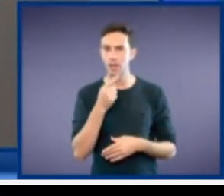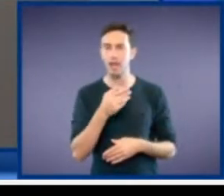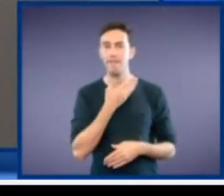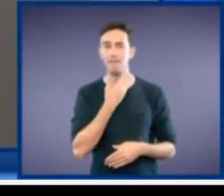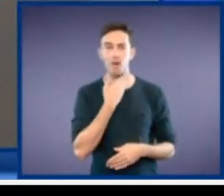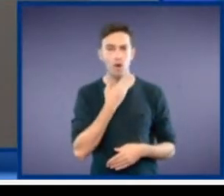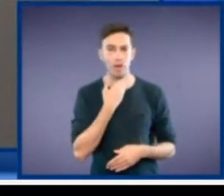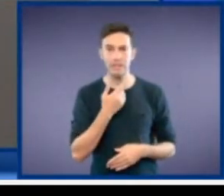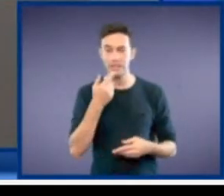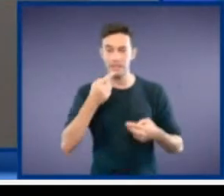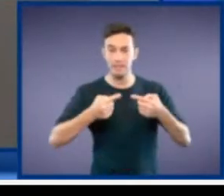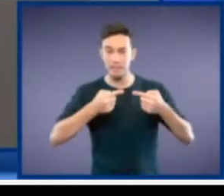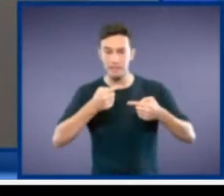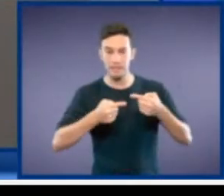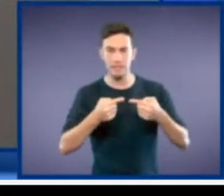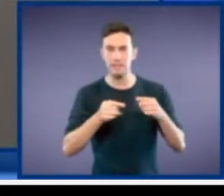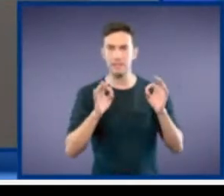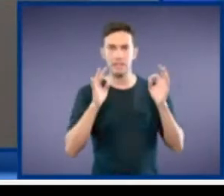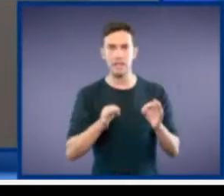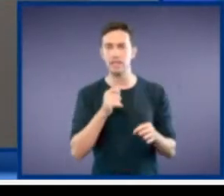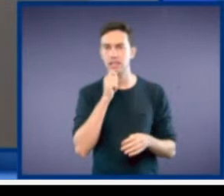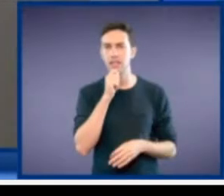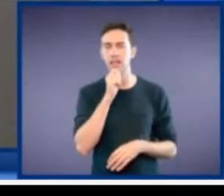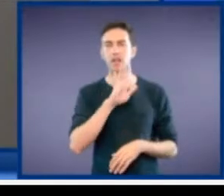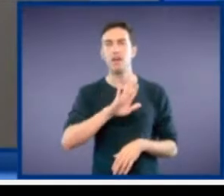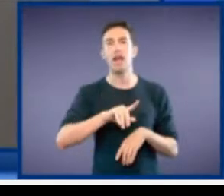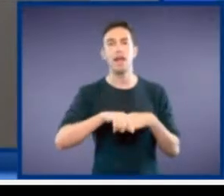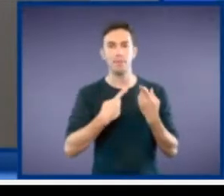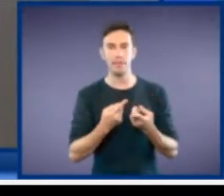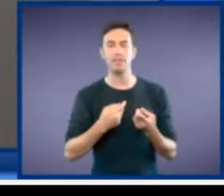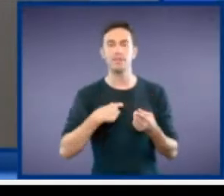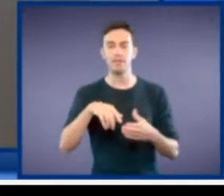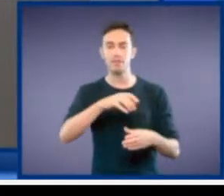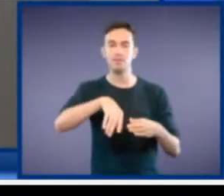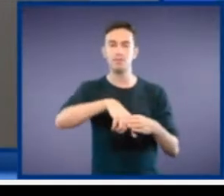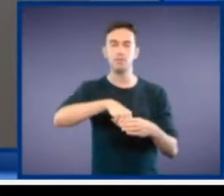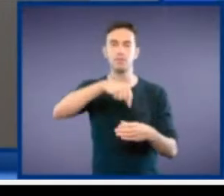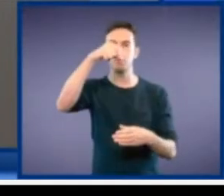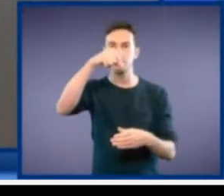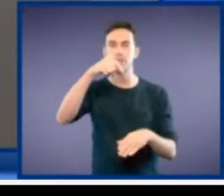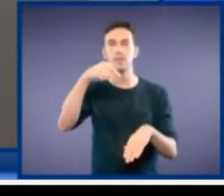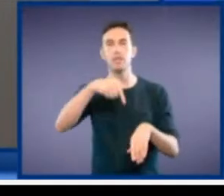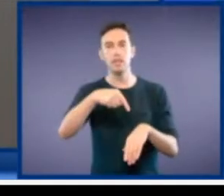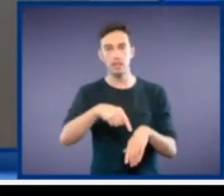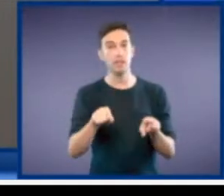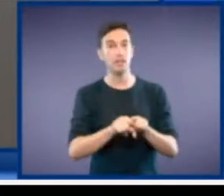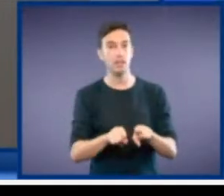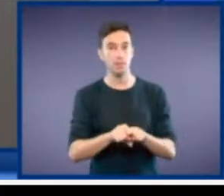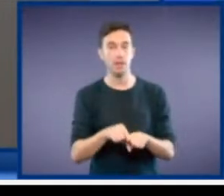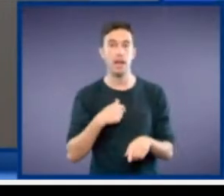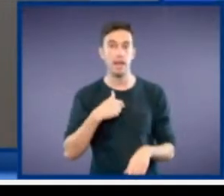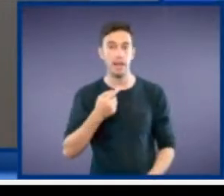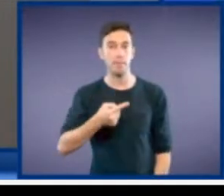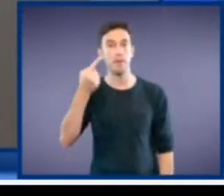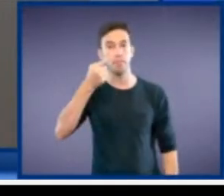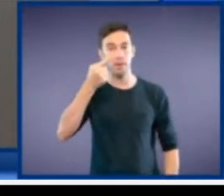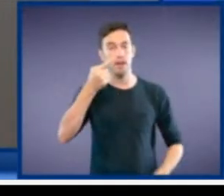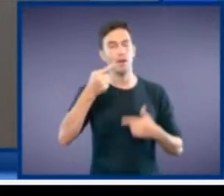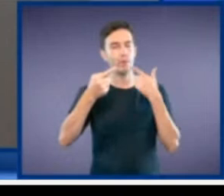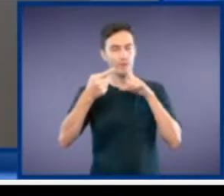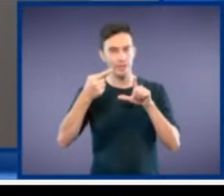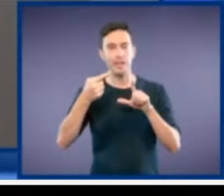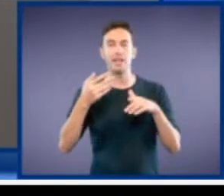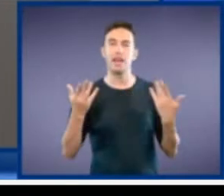voz, será realizado um sorteio entre as proponentes empatadas, também nesta sessão, classificando-se em primeiro lugar aquela que for